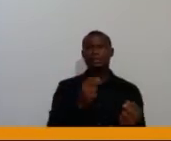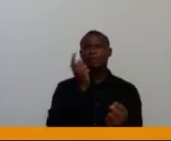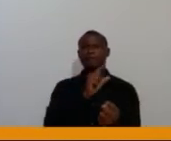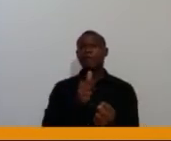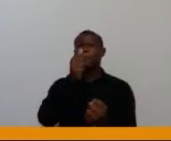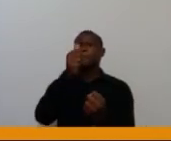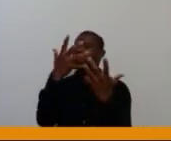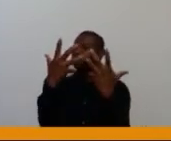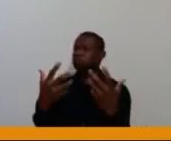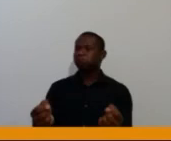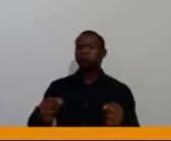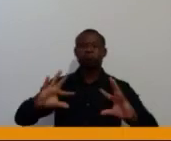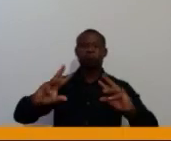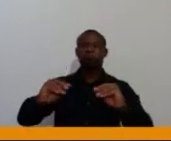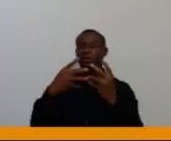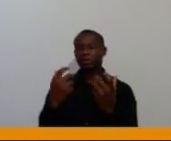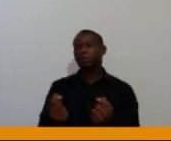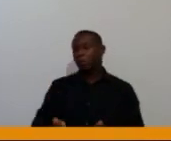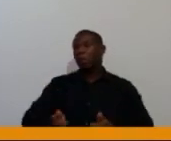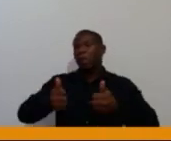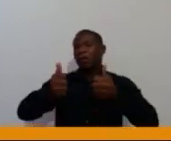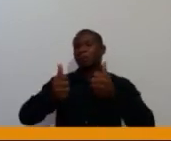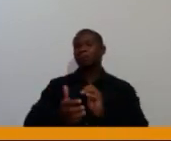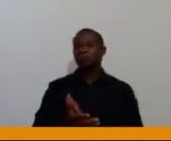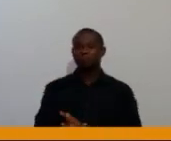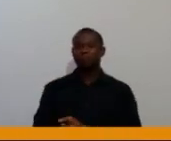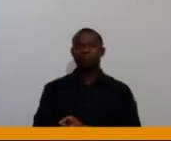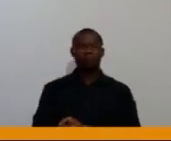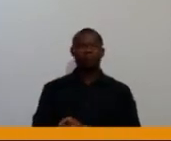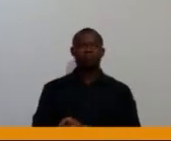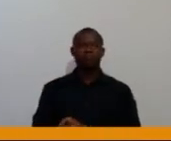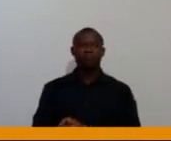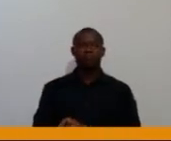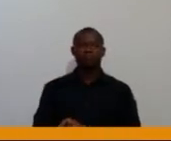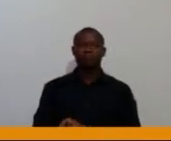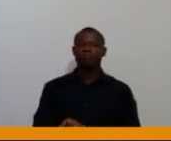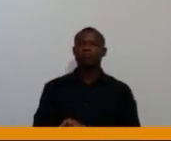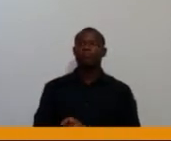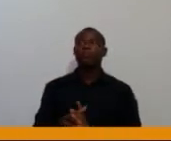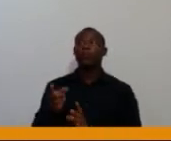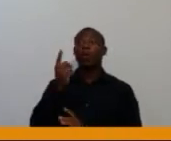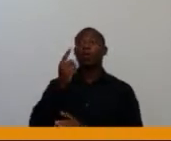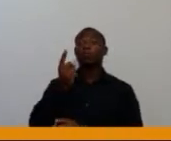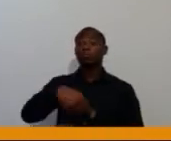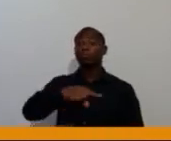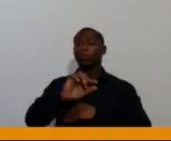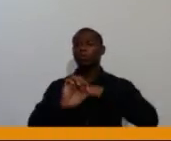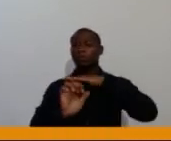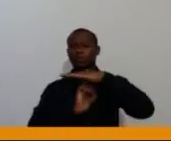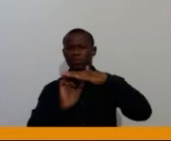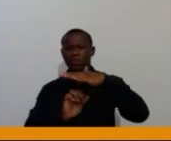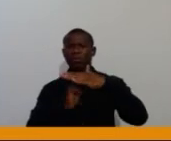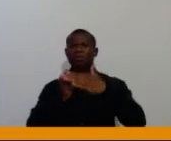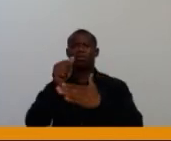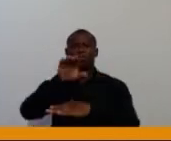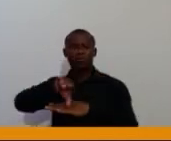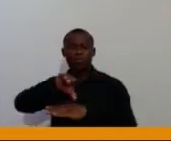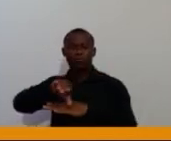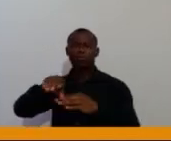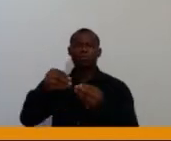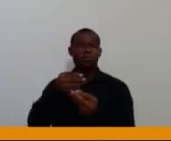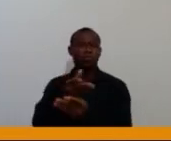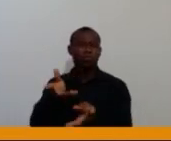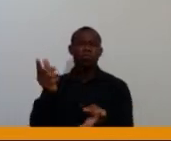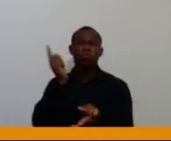nosso público, do nosso público empresarial e, enfim, todo esse resultado que nós hoje tivemos a oportunidade